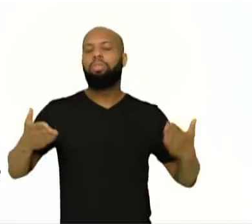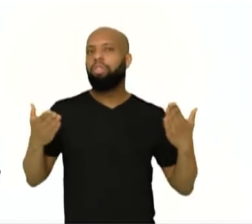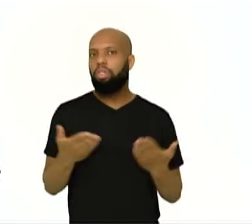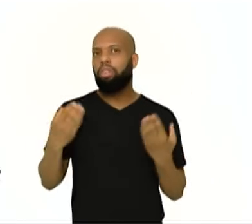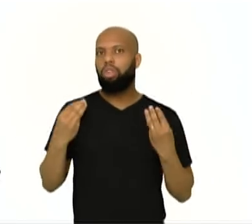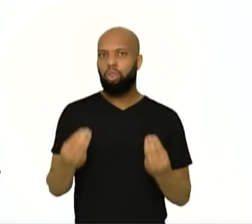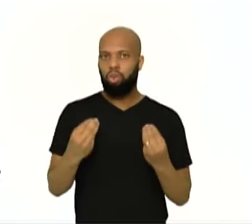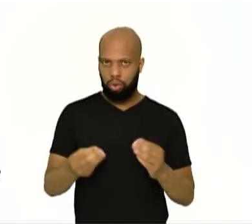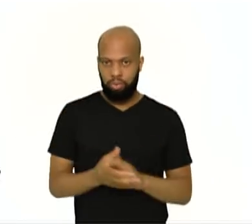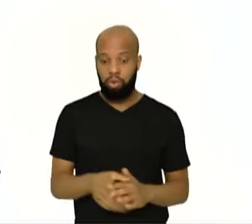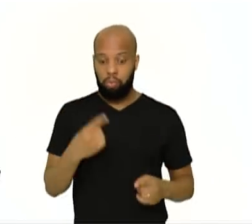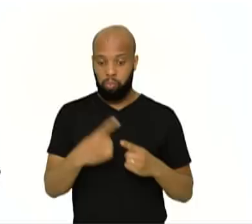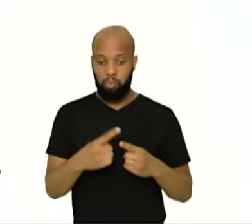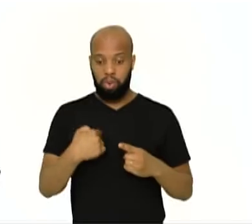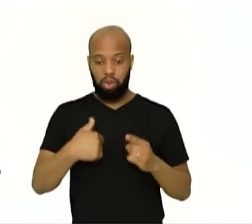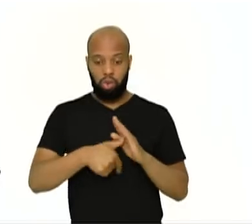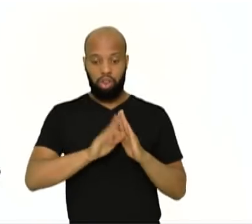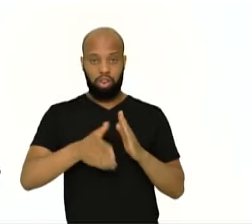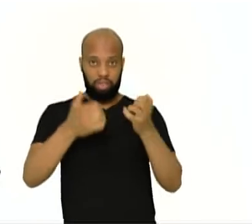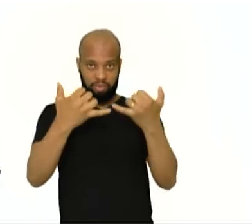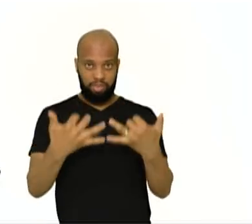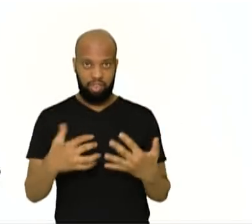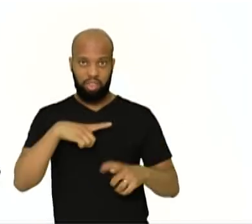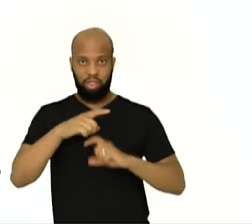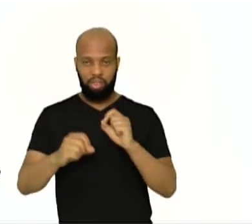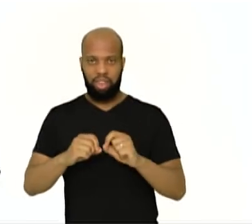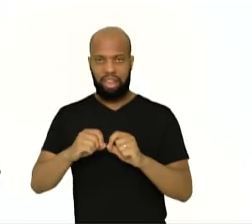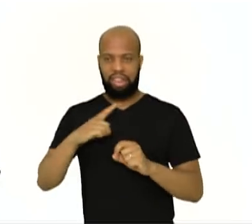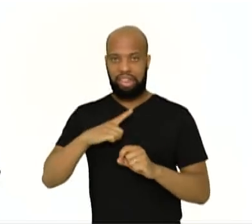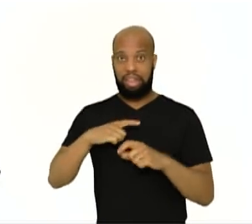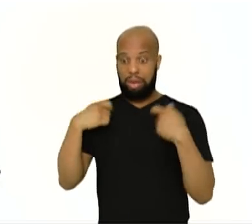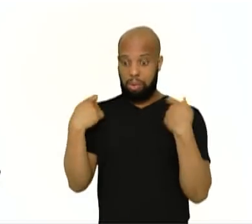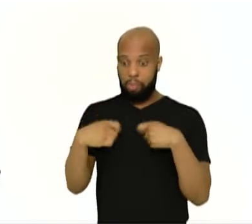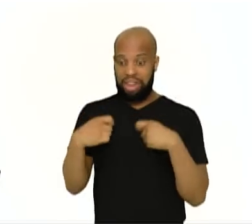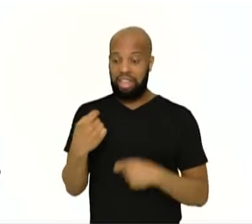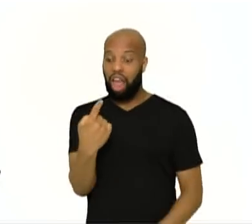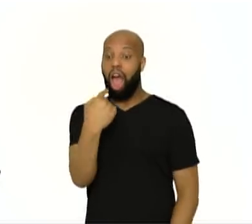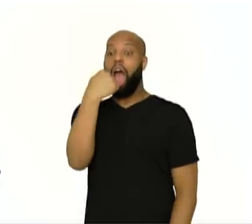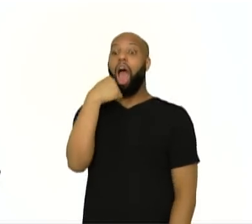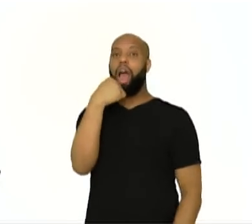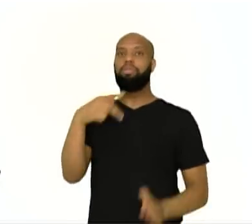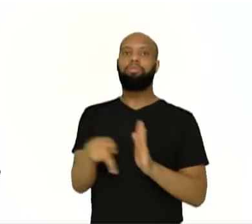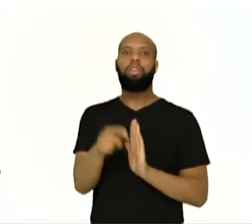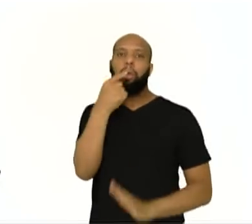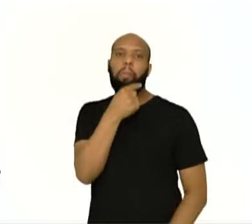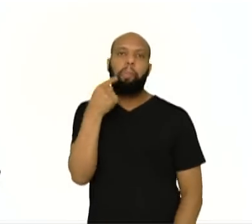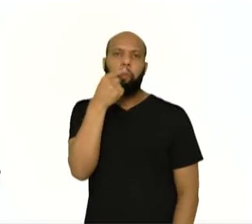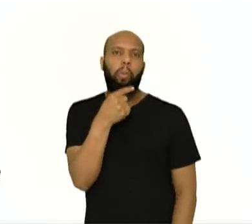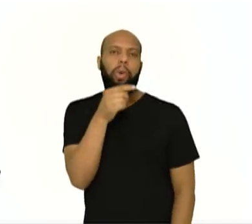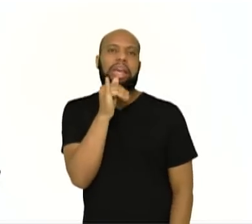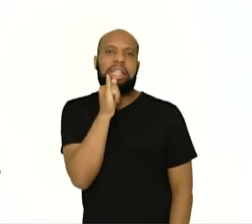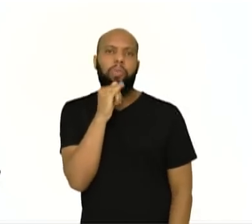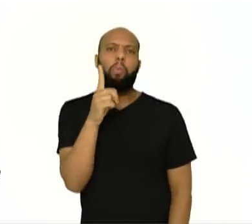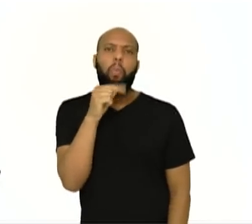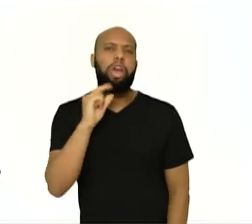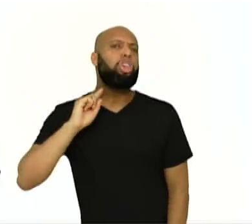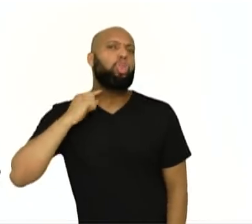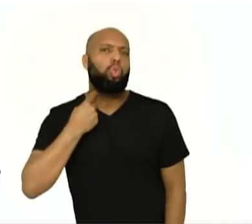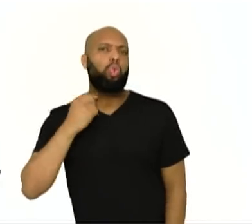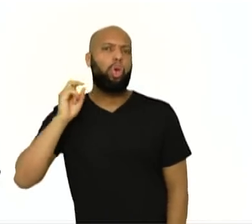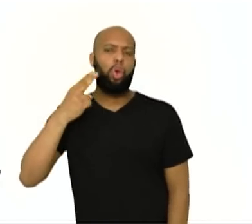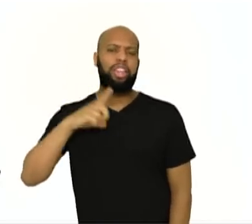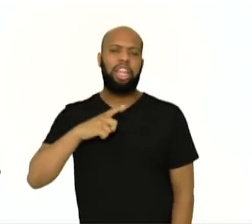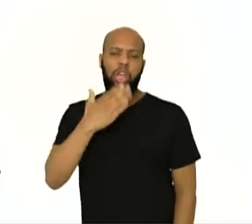Fabiano? Porque eu falei que o parasita entra pela boca de um alimento, de uma água contaminada pelos